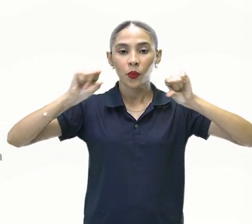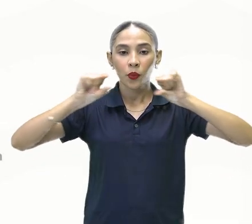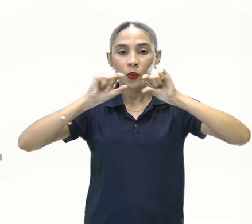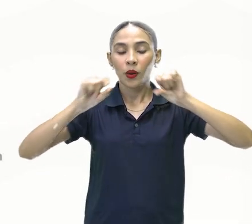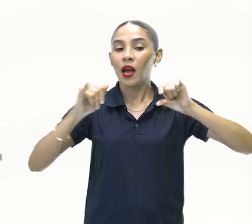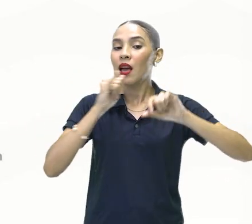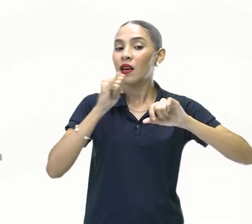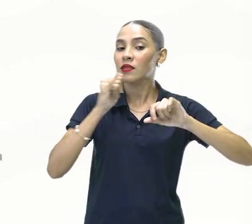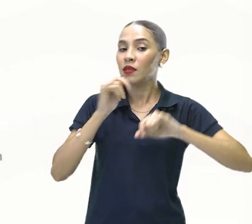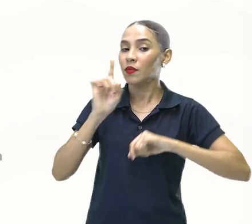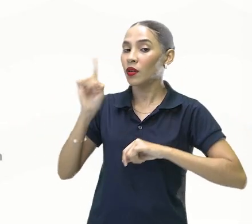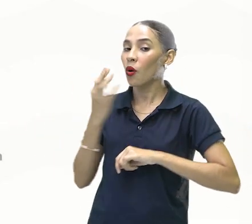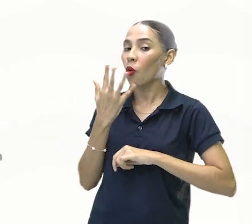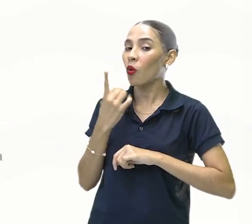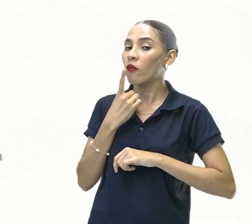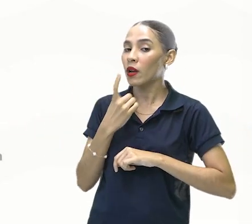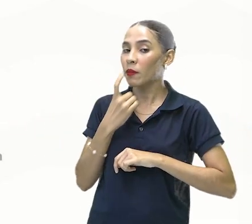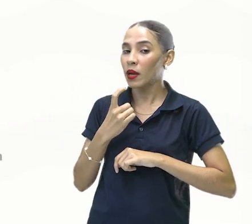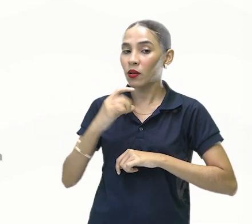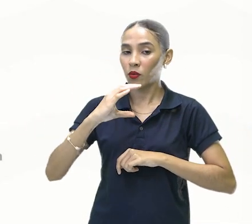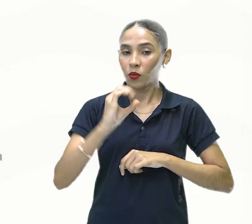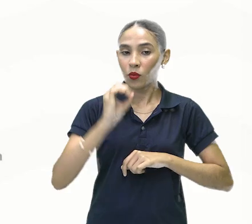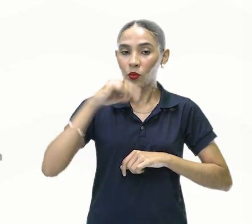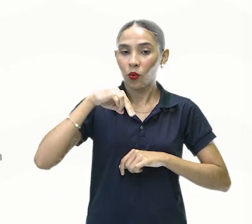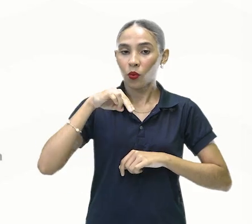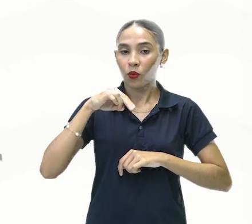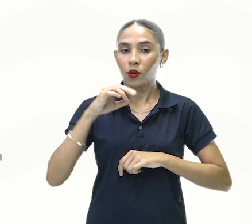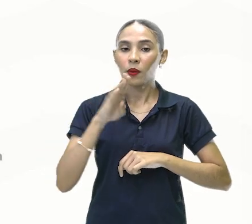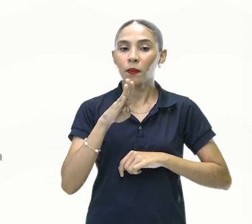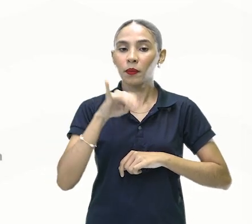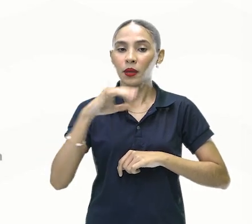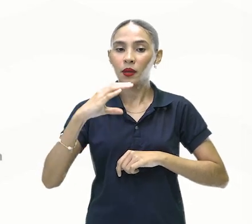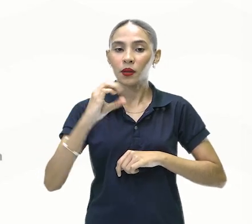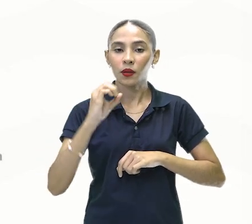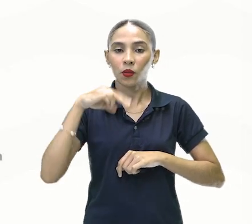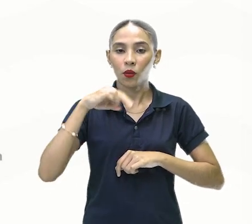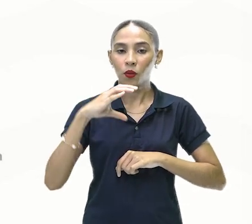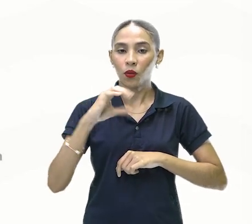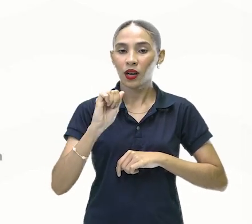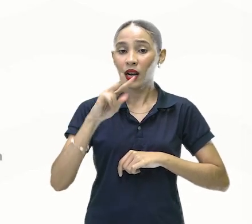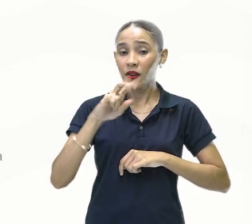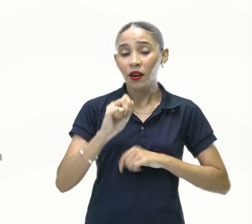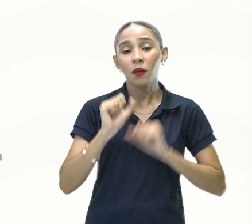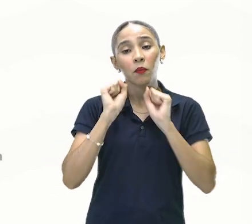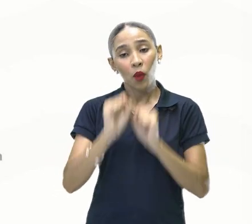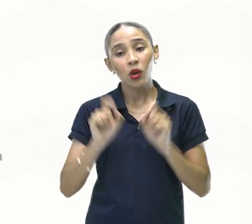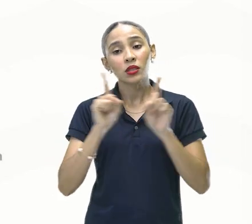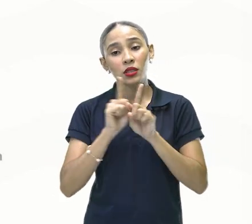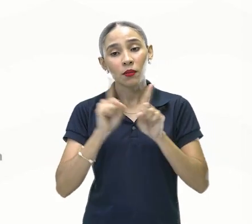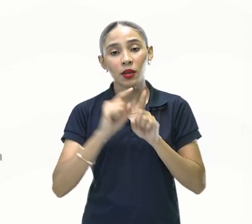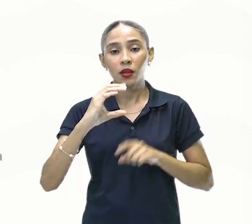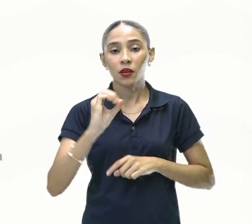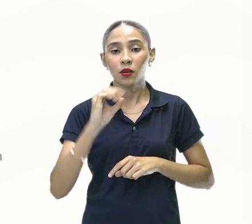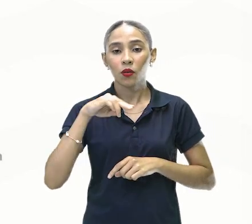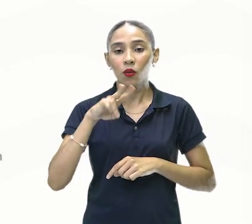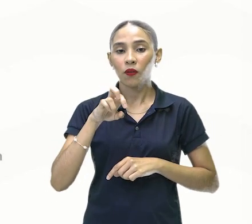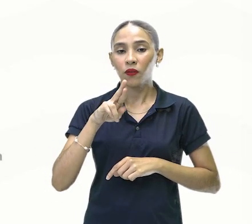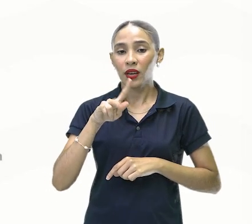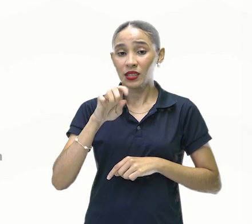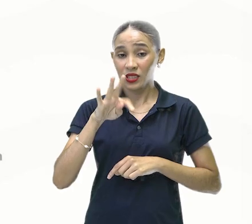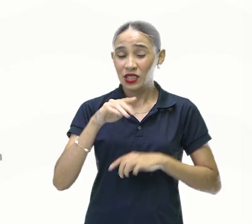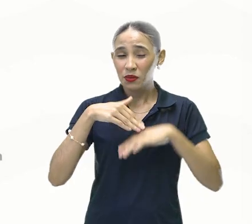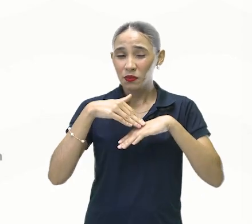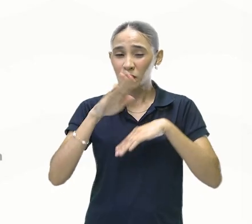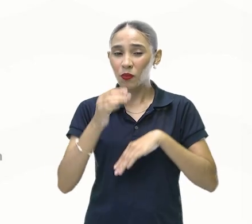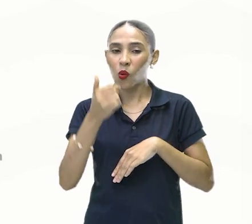espessos, como essa aqui que eu estou mostrando, que é uma lente bicôncava, né? Ela também pode ser convergente, mas é um